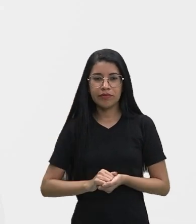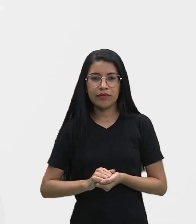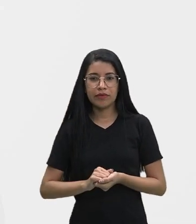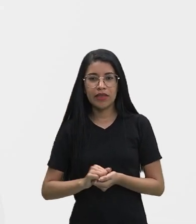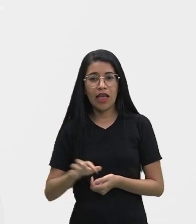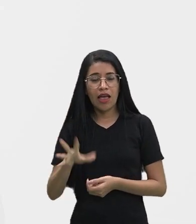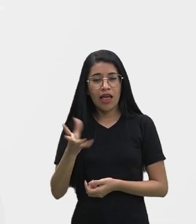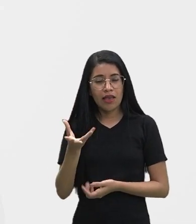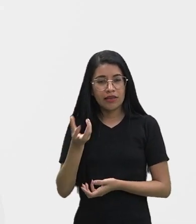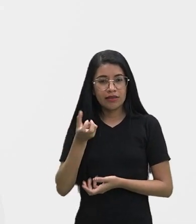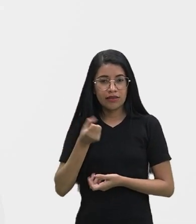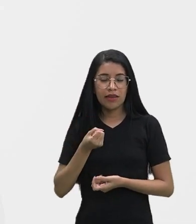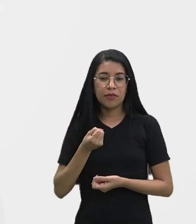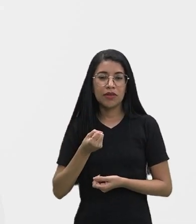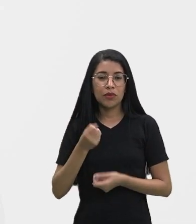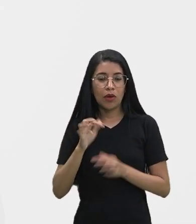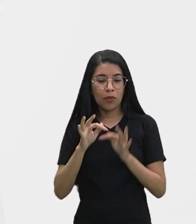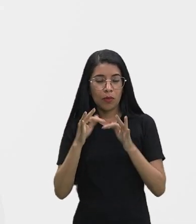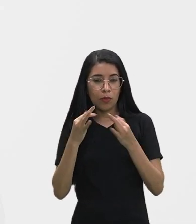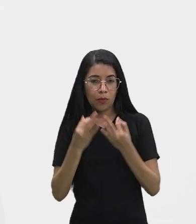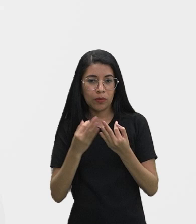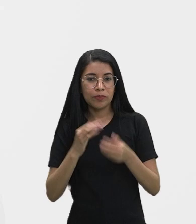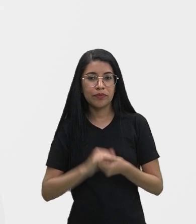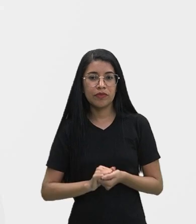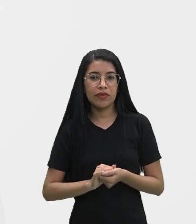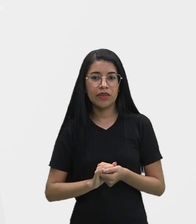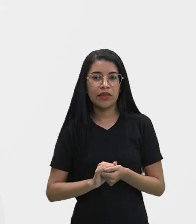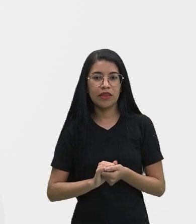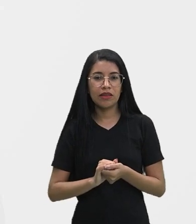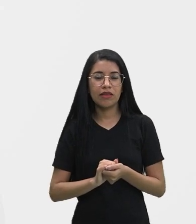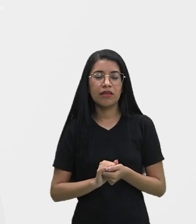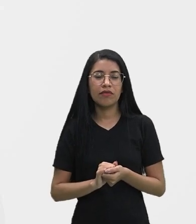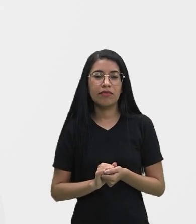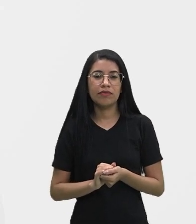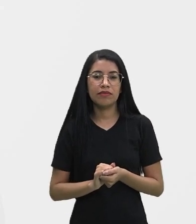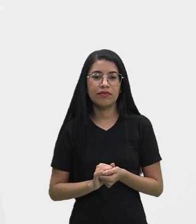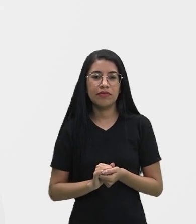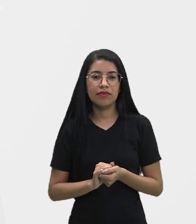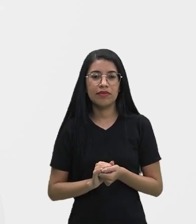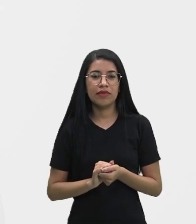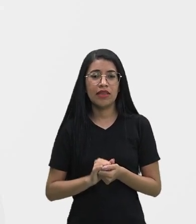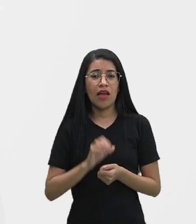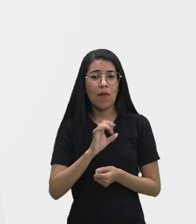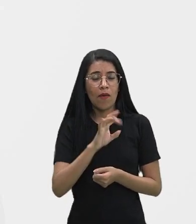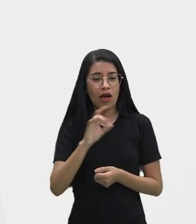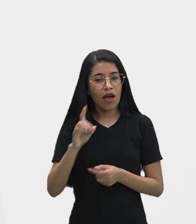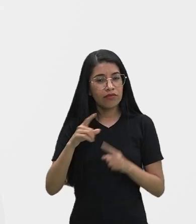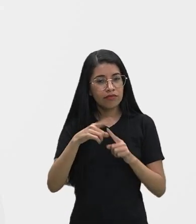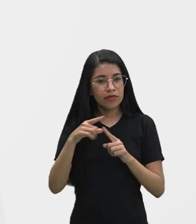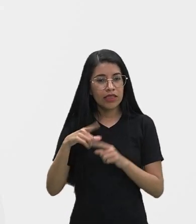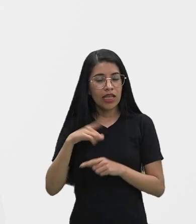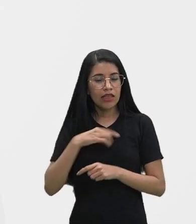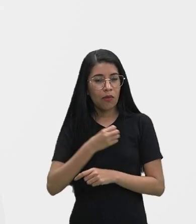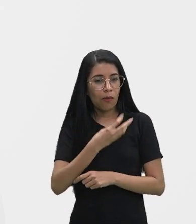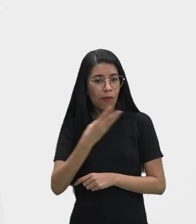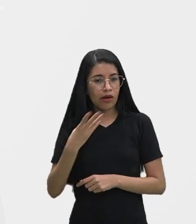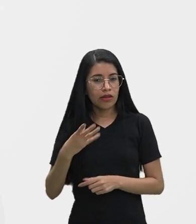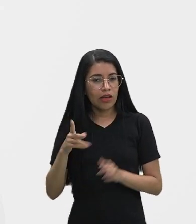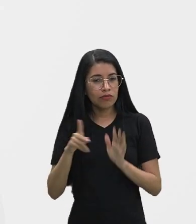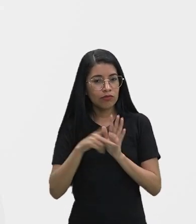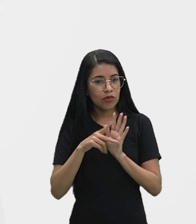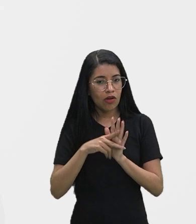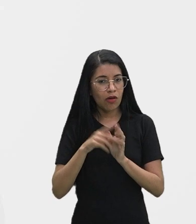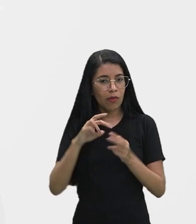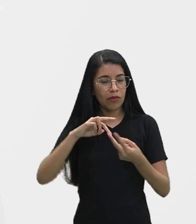dos nossos genitores são os pais, cada um doa metade dessa molécula. Cada espécie possui a quantidade de cromossomos de DNA,